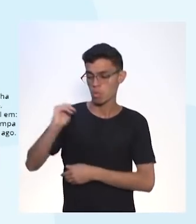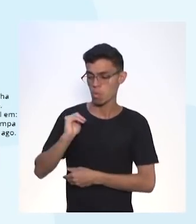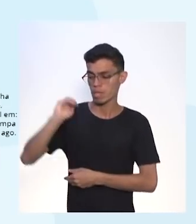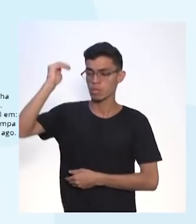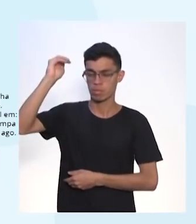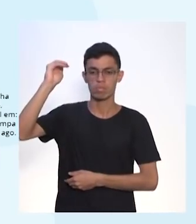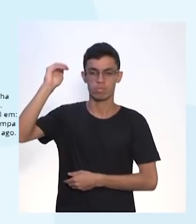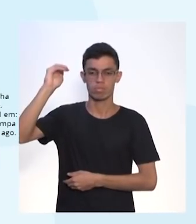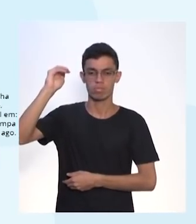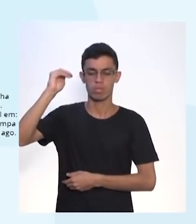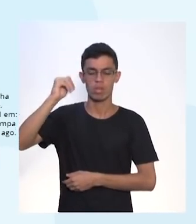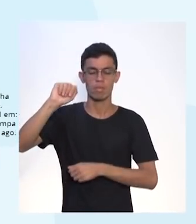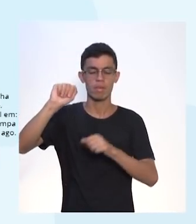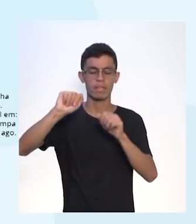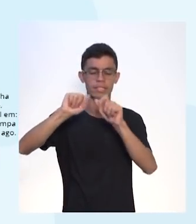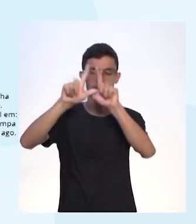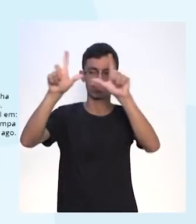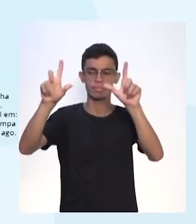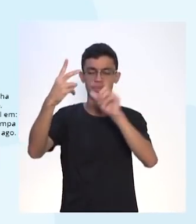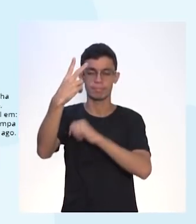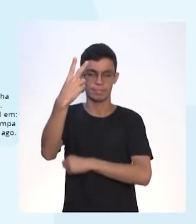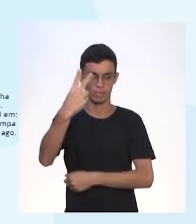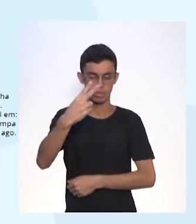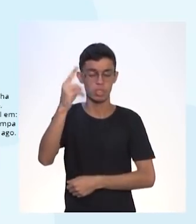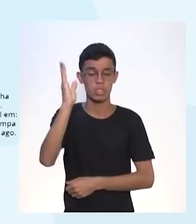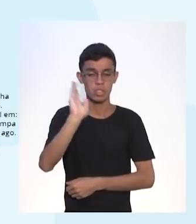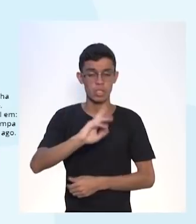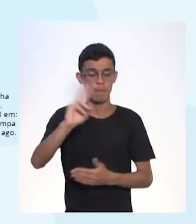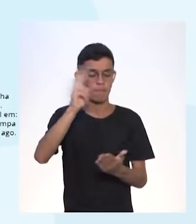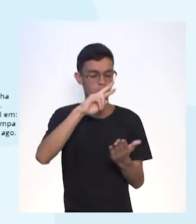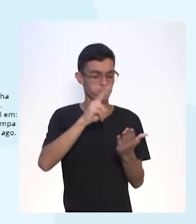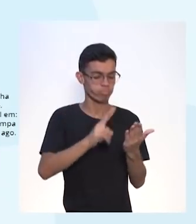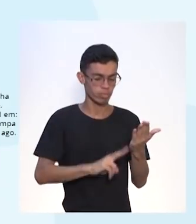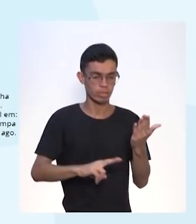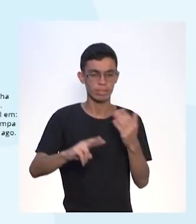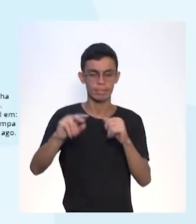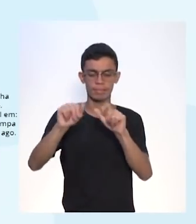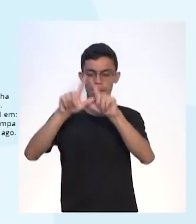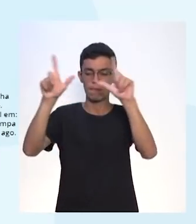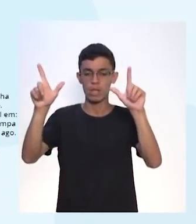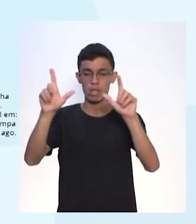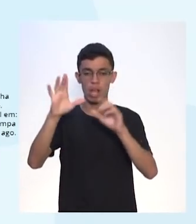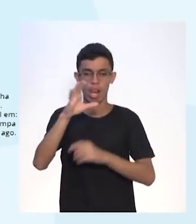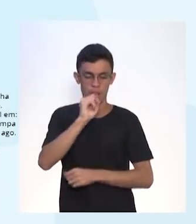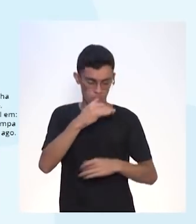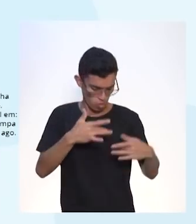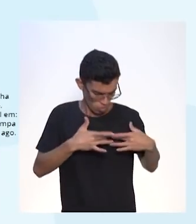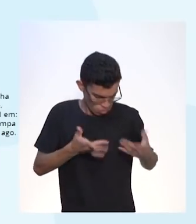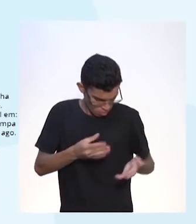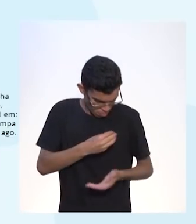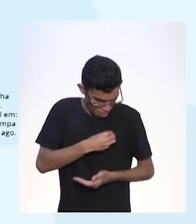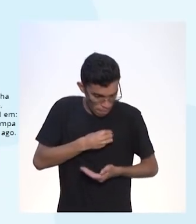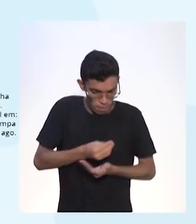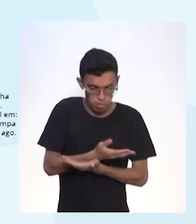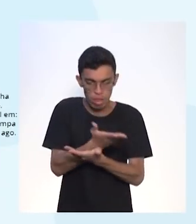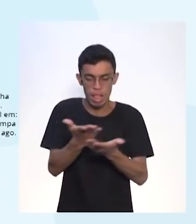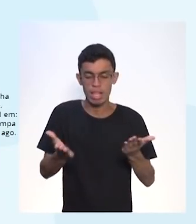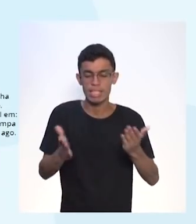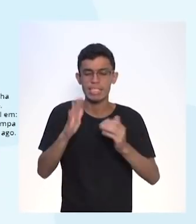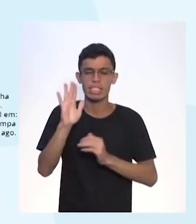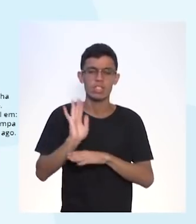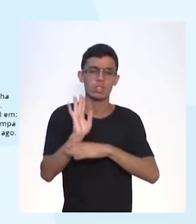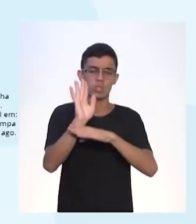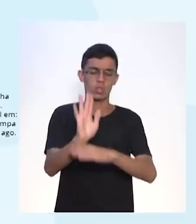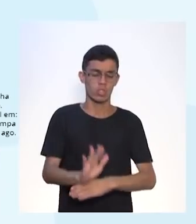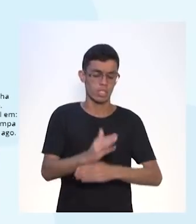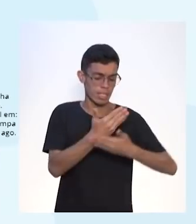o cartaz 2, que a Pro Andréia já fez a leitura, né? Doe leite materno e ajude a mudar o futuro de muitas crianças.